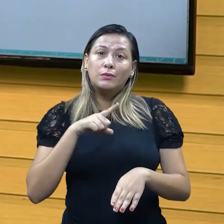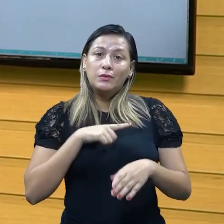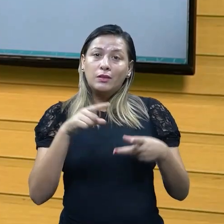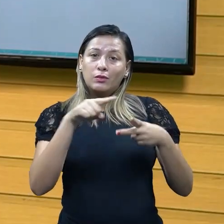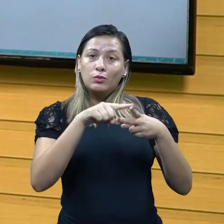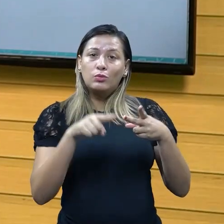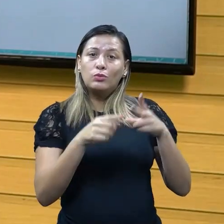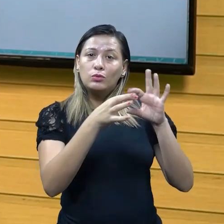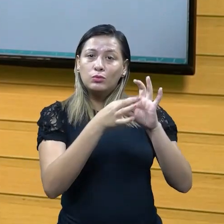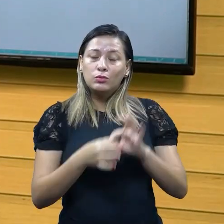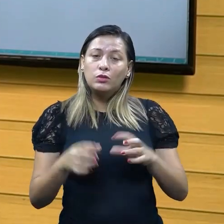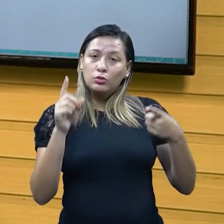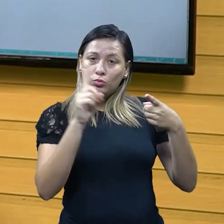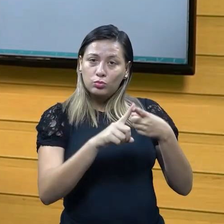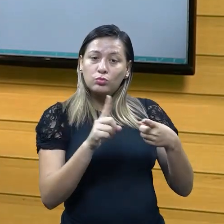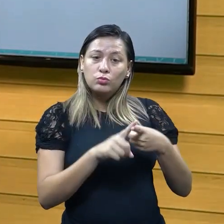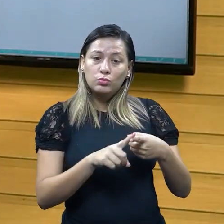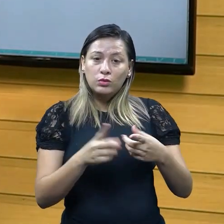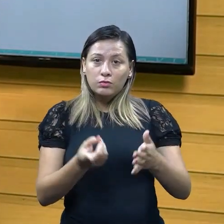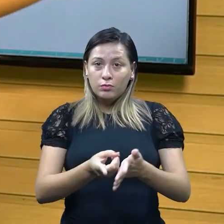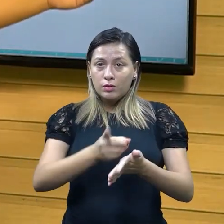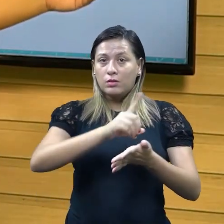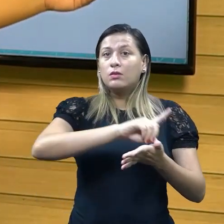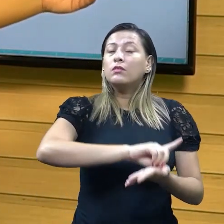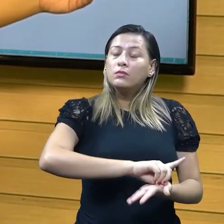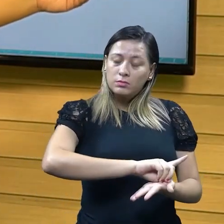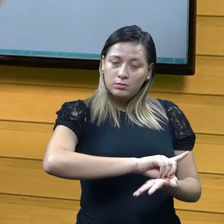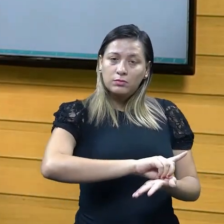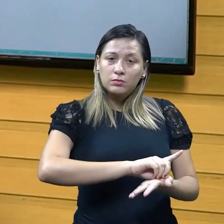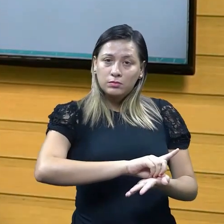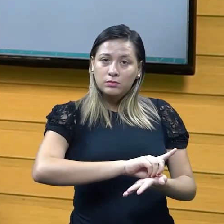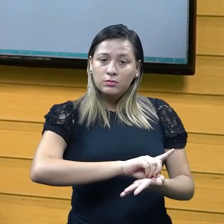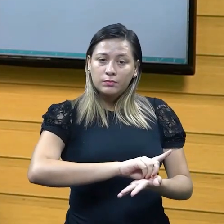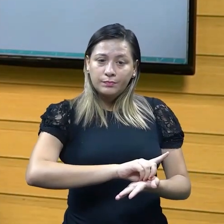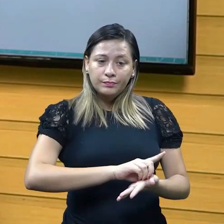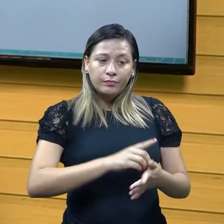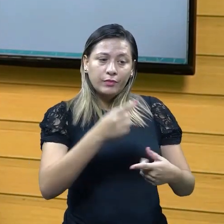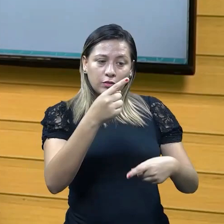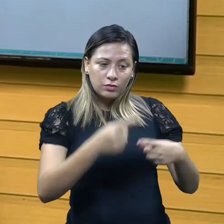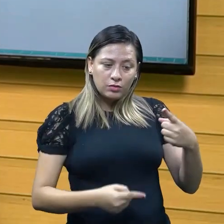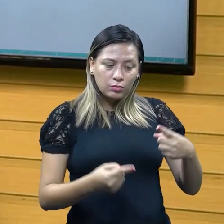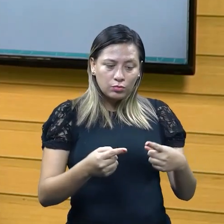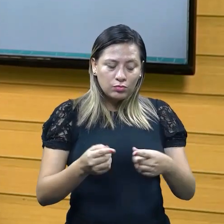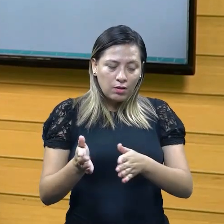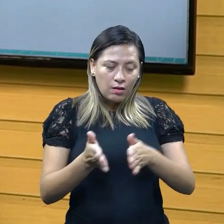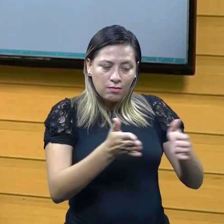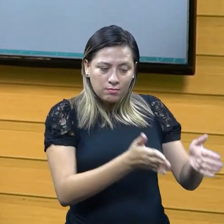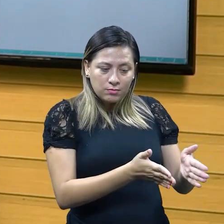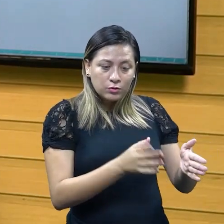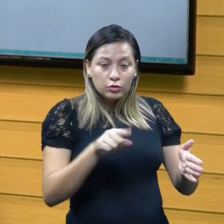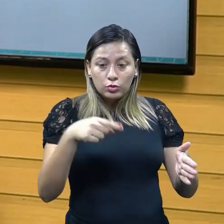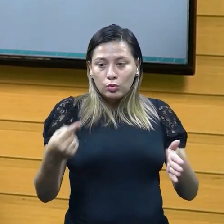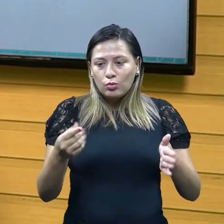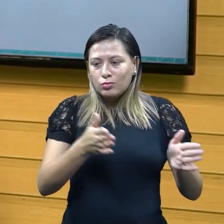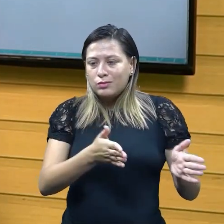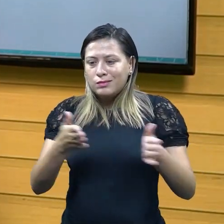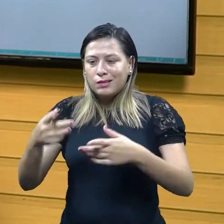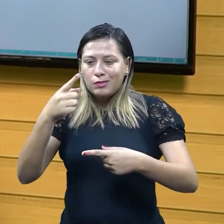Você tem os atos que foram praticados antes daquele que foi anulado e você tem os atos que são